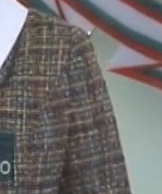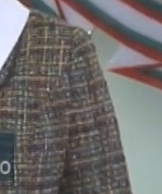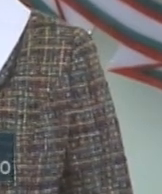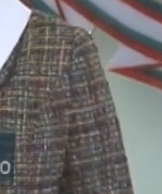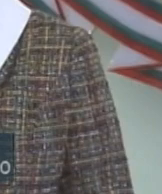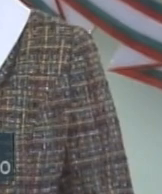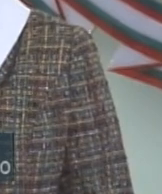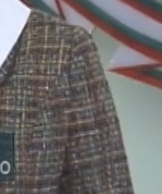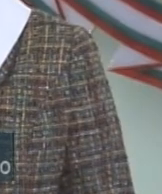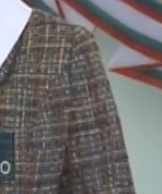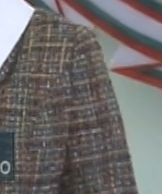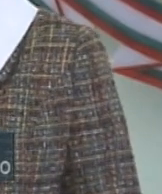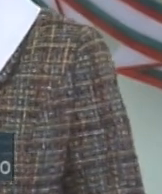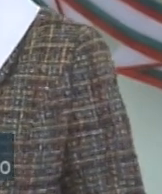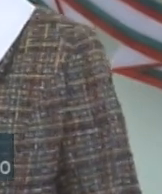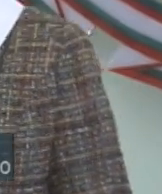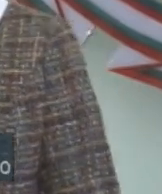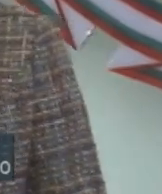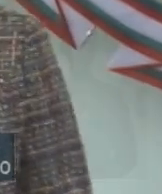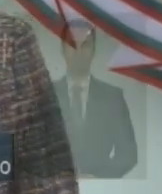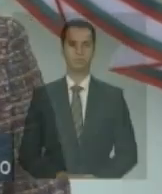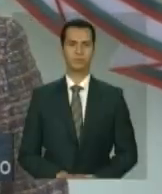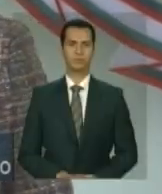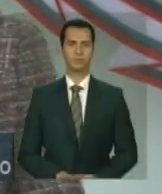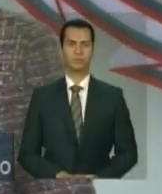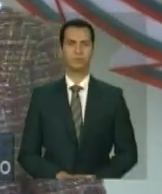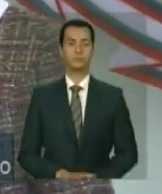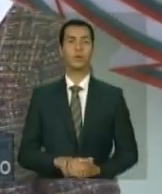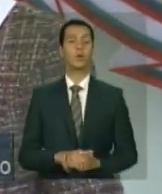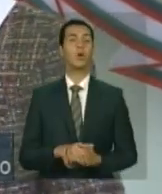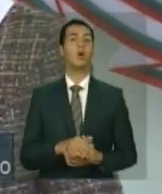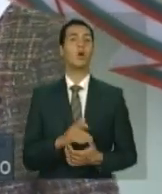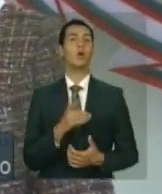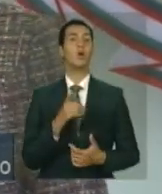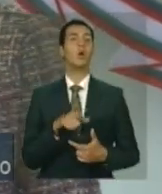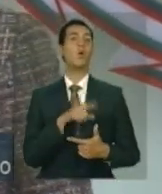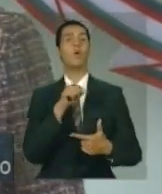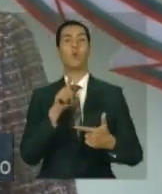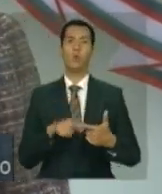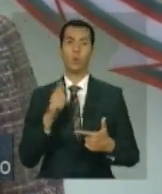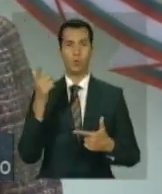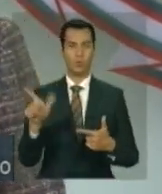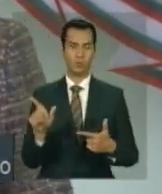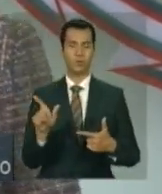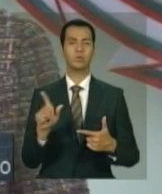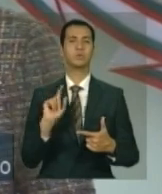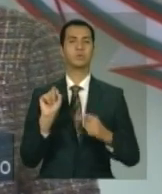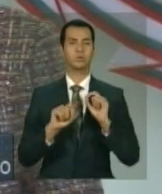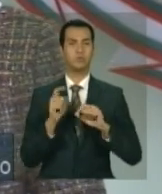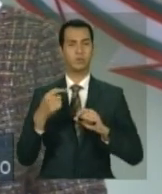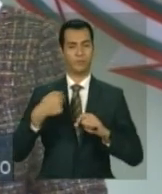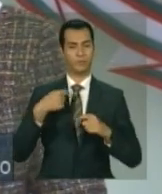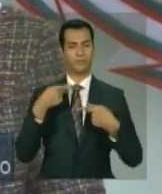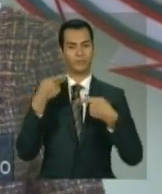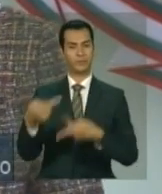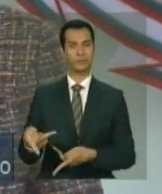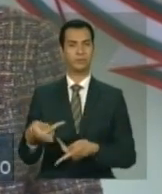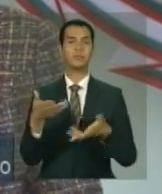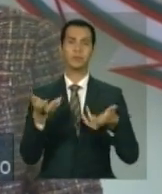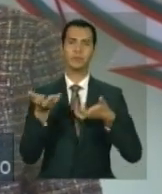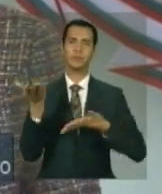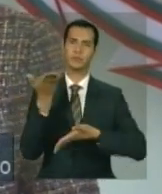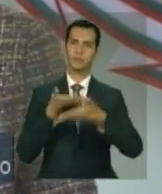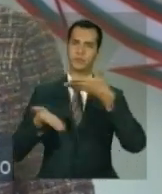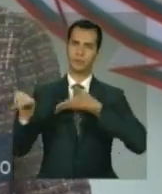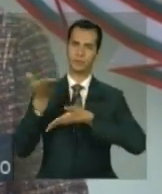A outra vertente dessa visita é promovir a cooperação ainda